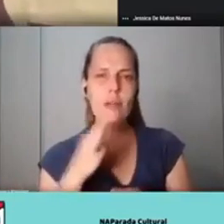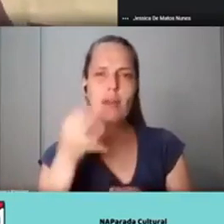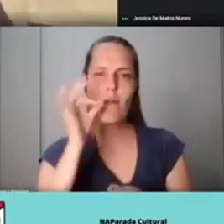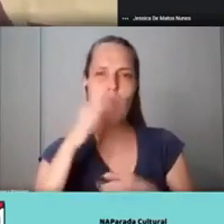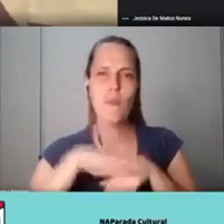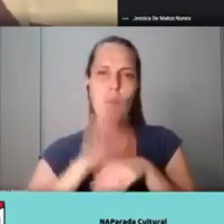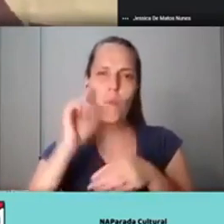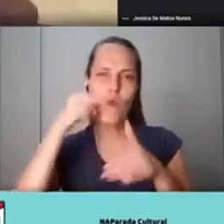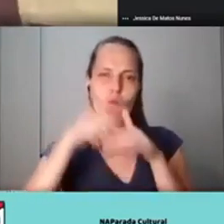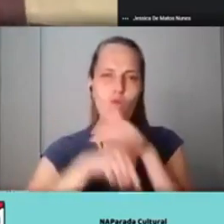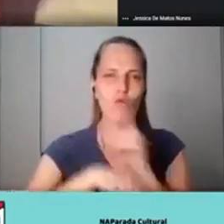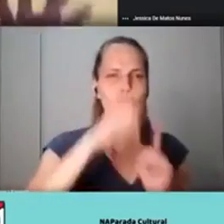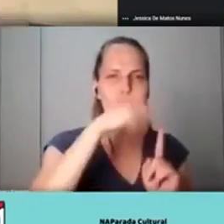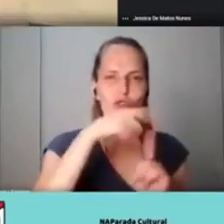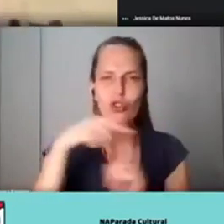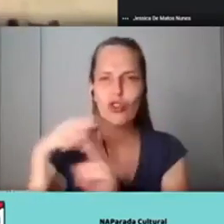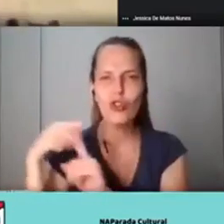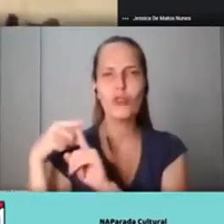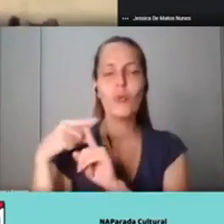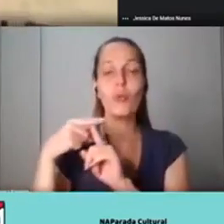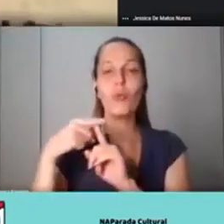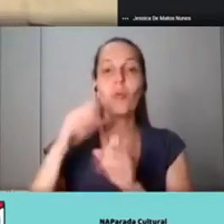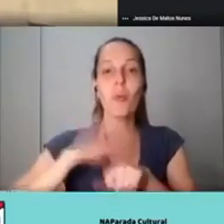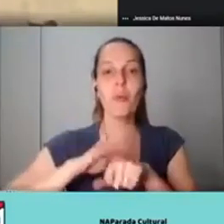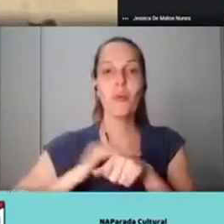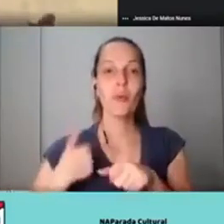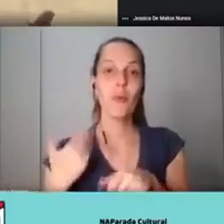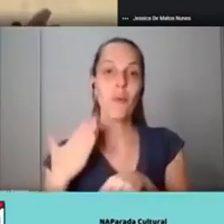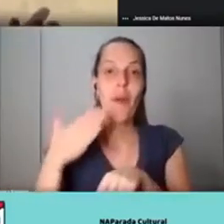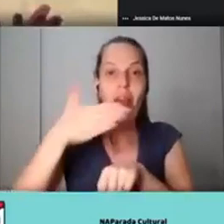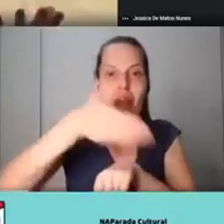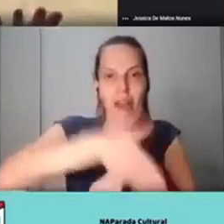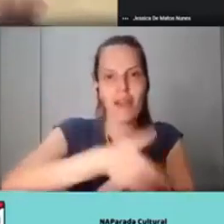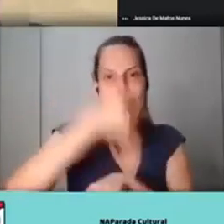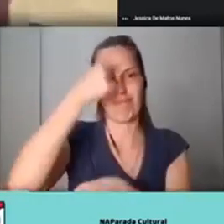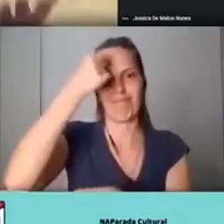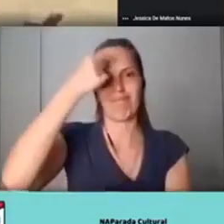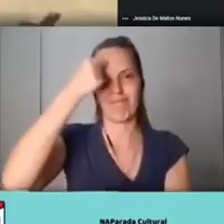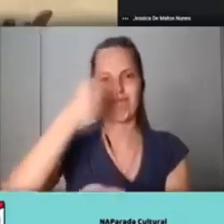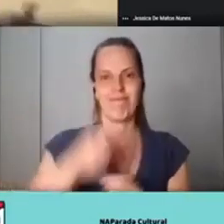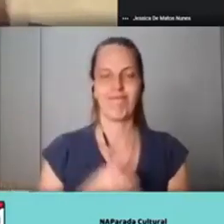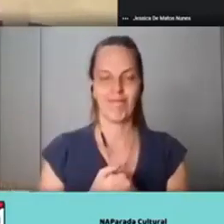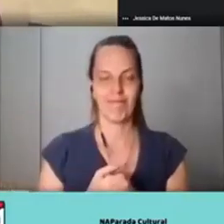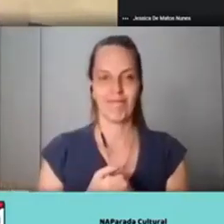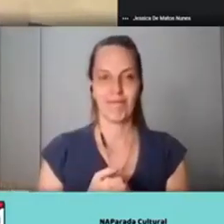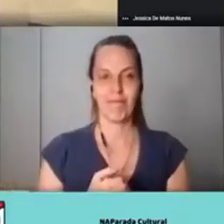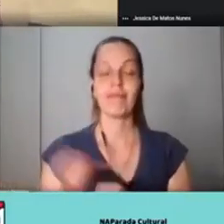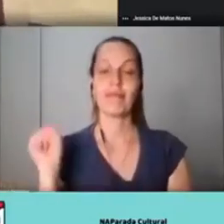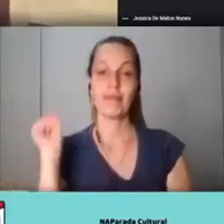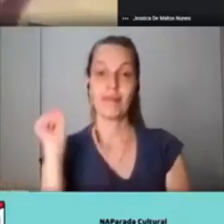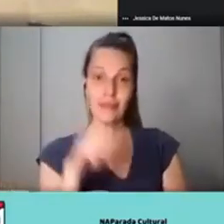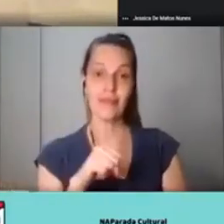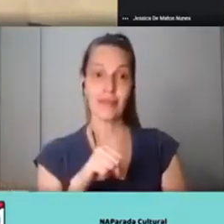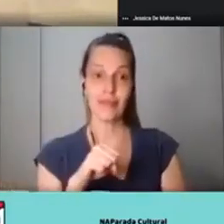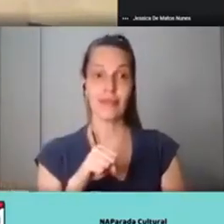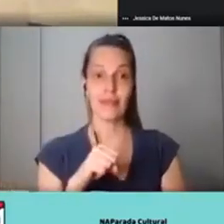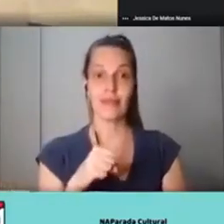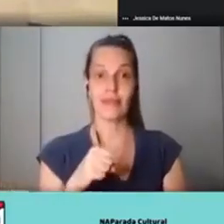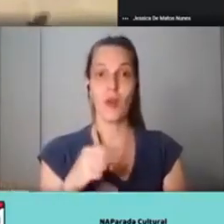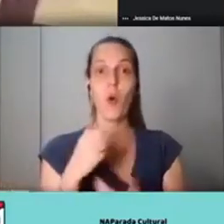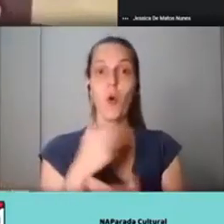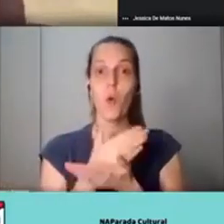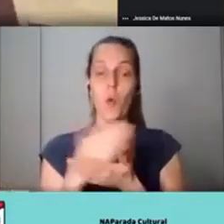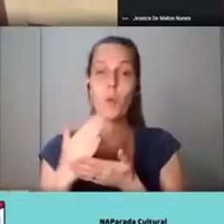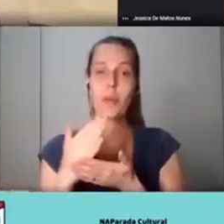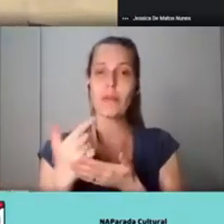uhum, eu entrei para a faculdade, né, e sim, e adquiri novos